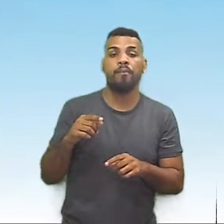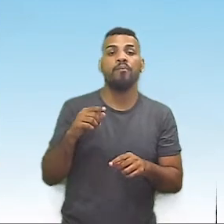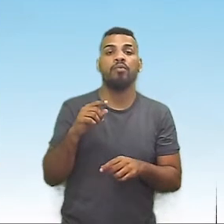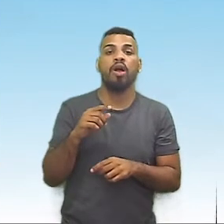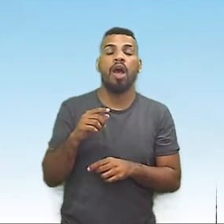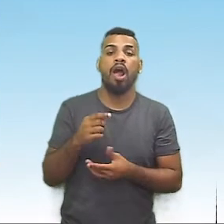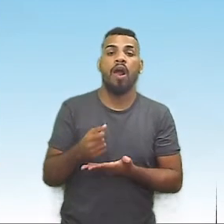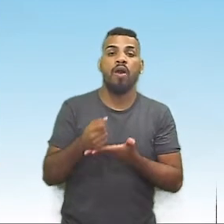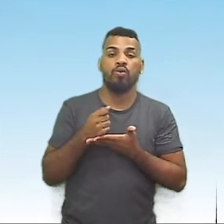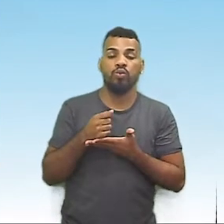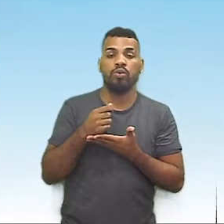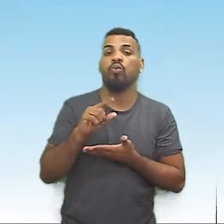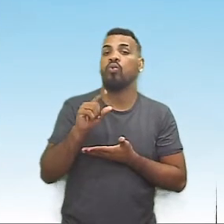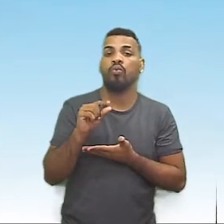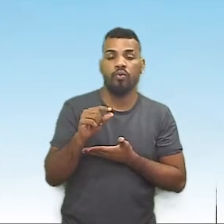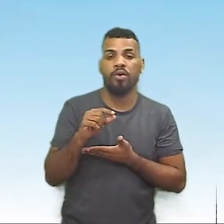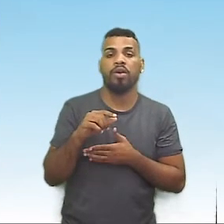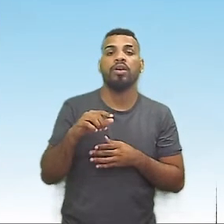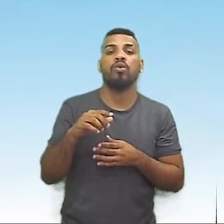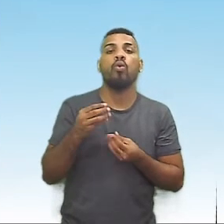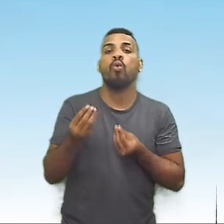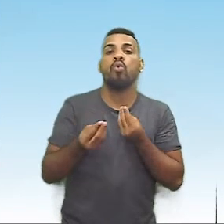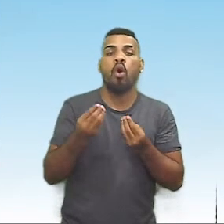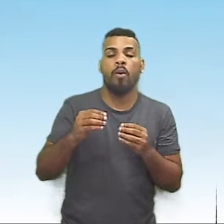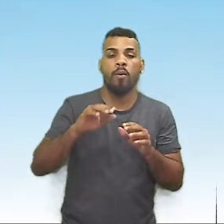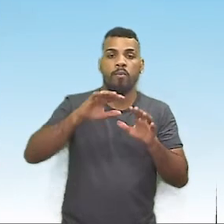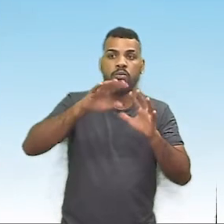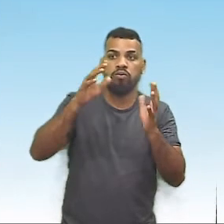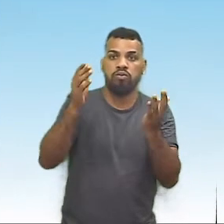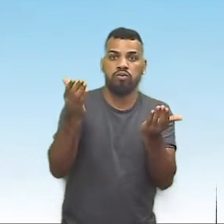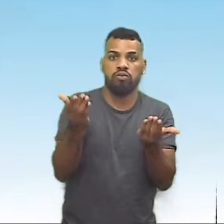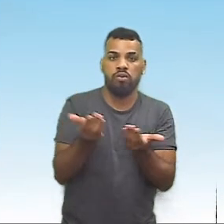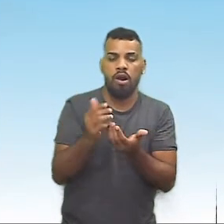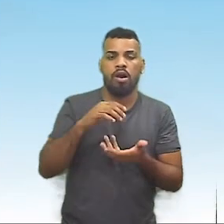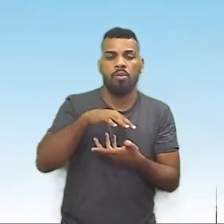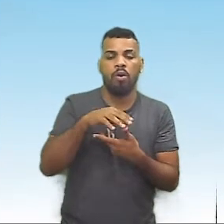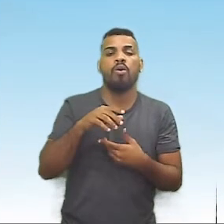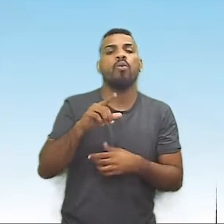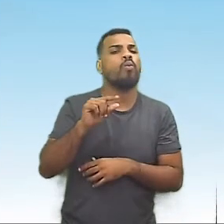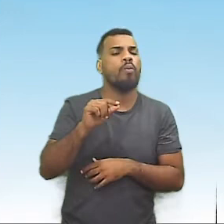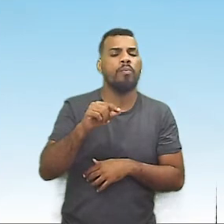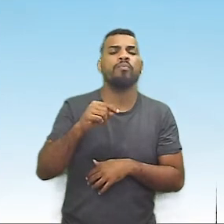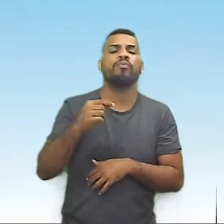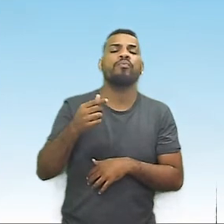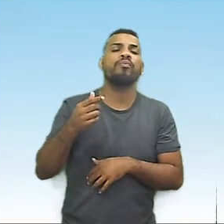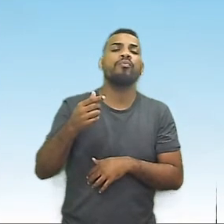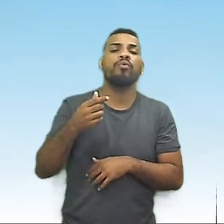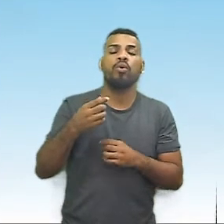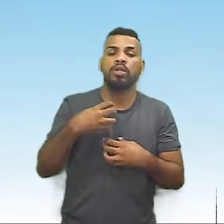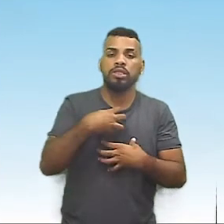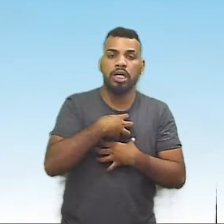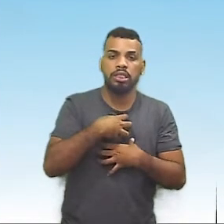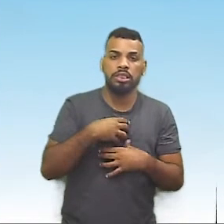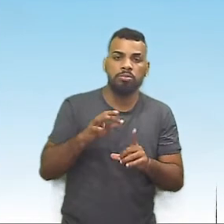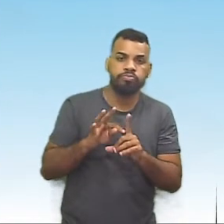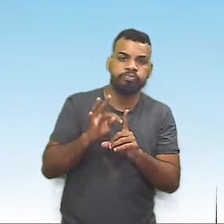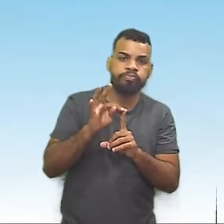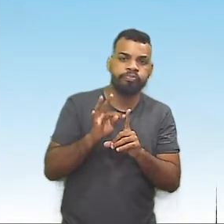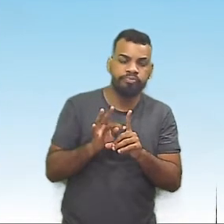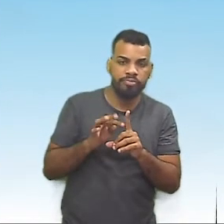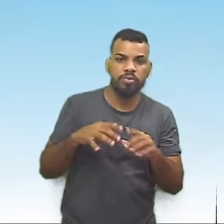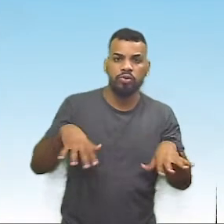da circulação atmosférica, ou seja, distribuição da umidade e do controle